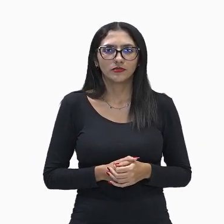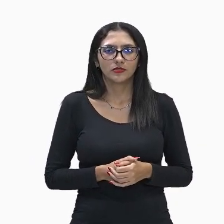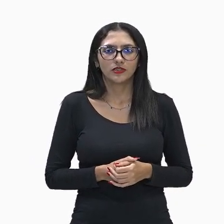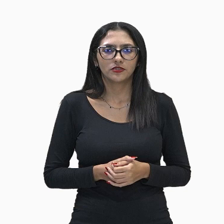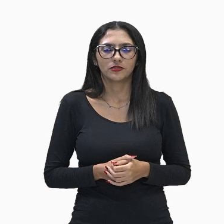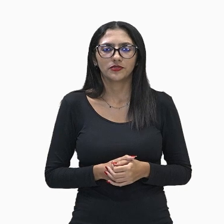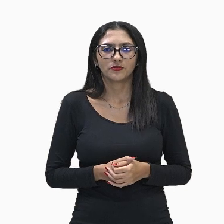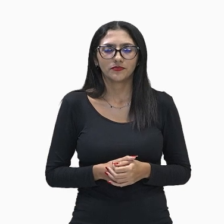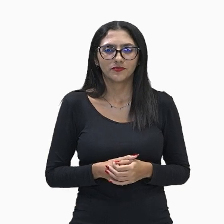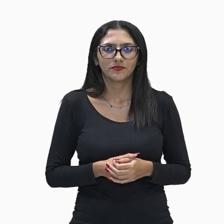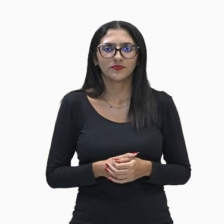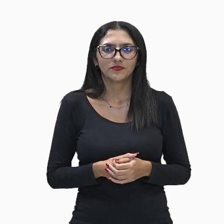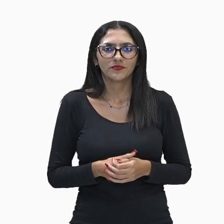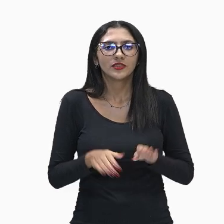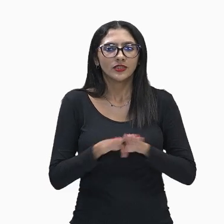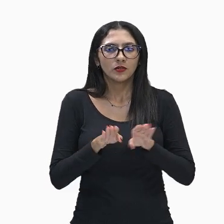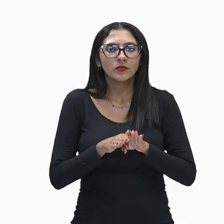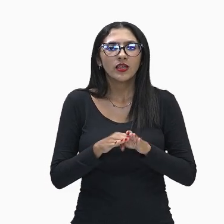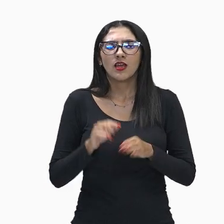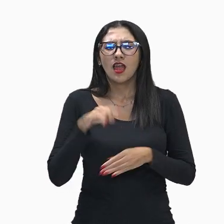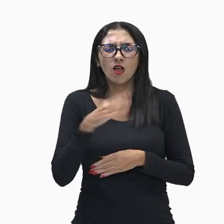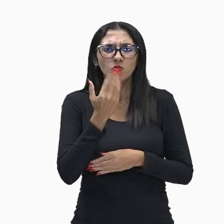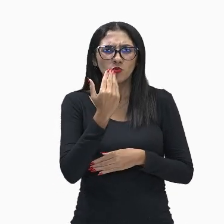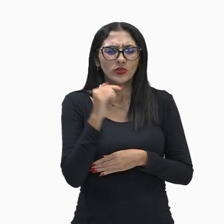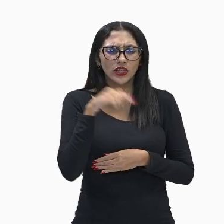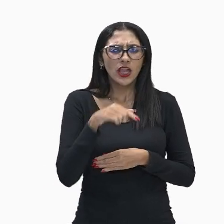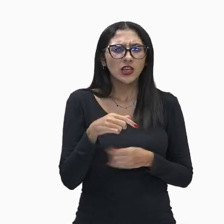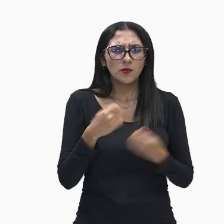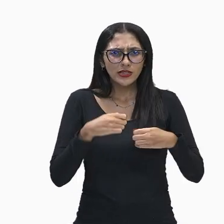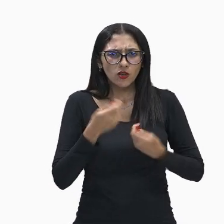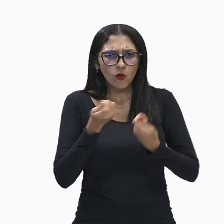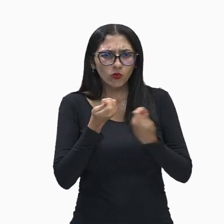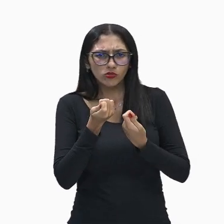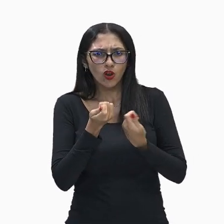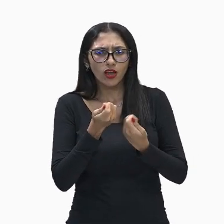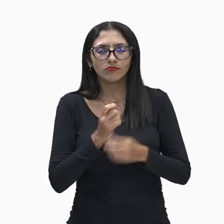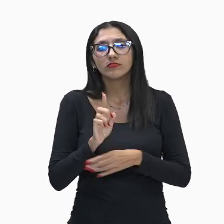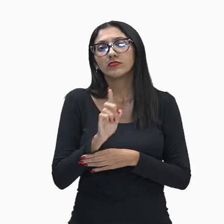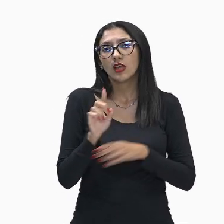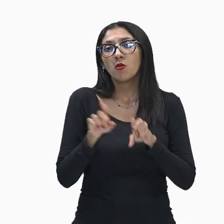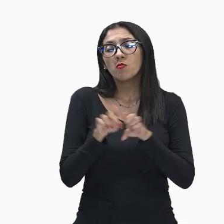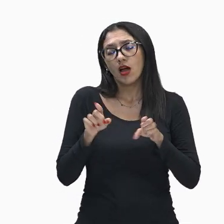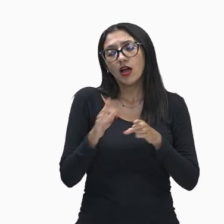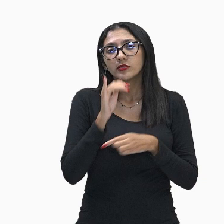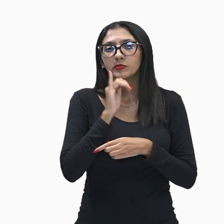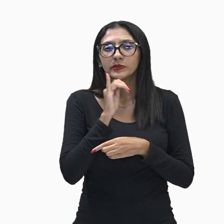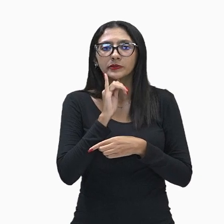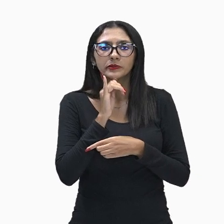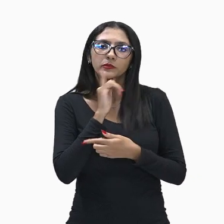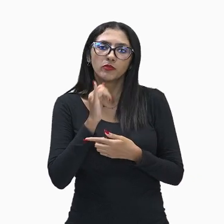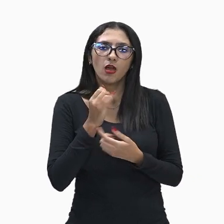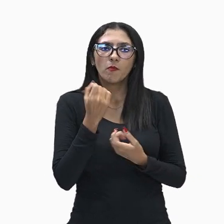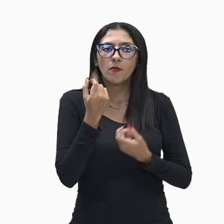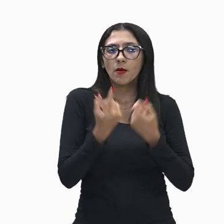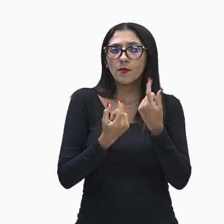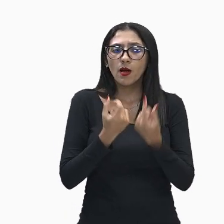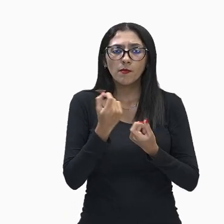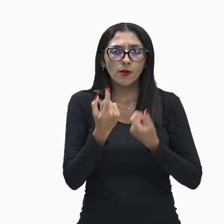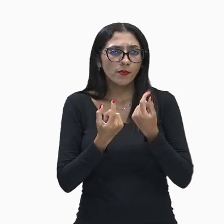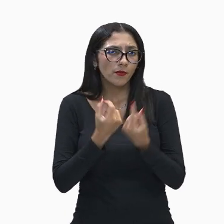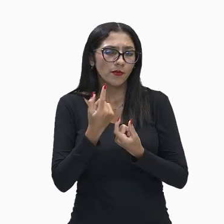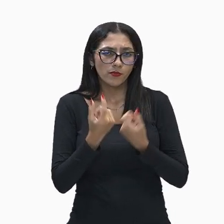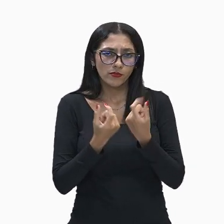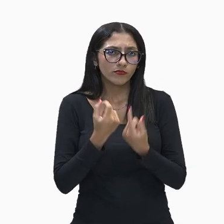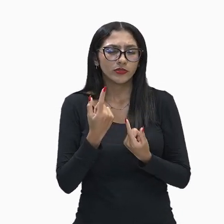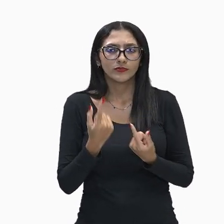calórica como a do ectomorfo mas também não precisa ser tão restritiva ok ele pode comer um pouco de